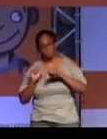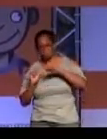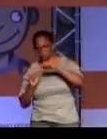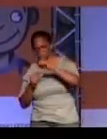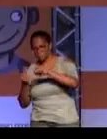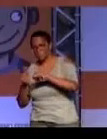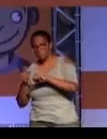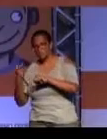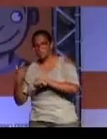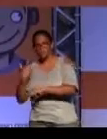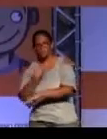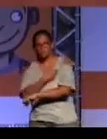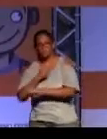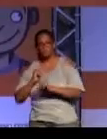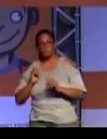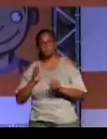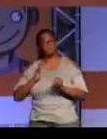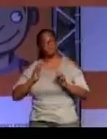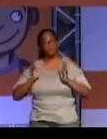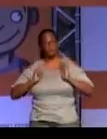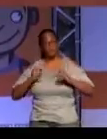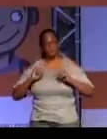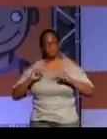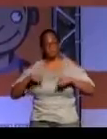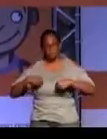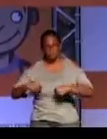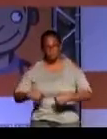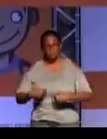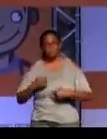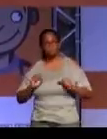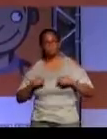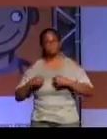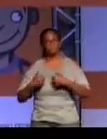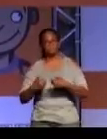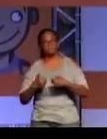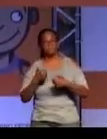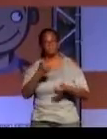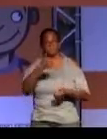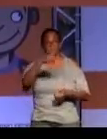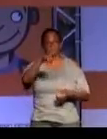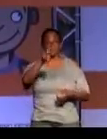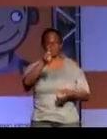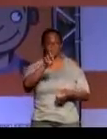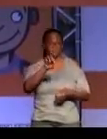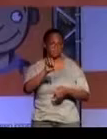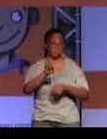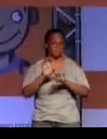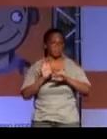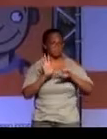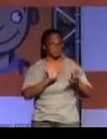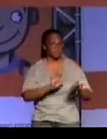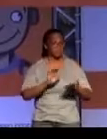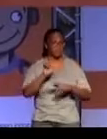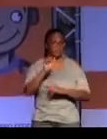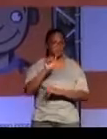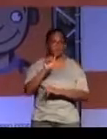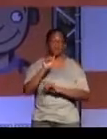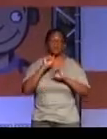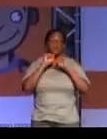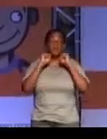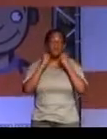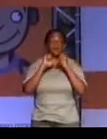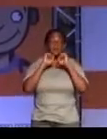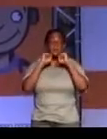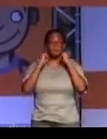para imunizar as pessoas. Em 59, a Assembleia Mundial de Saúde da OMS